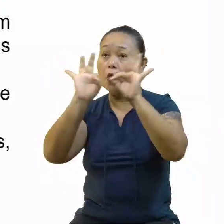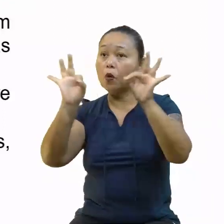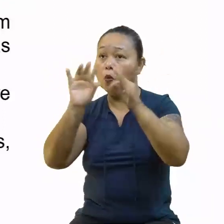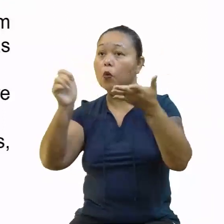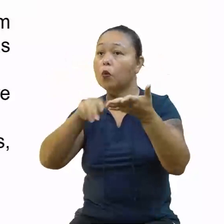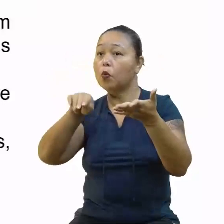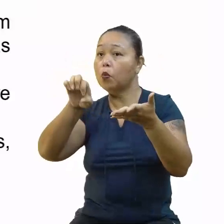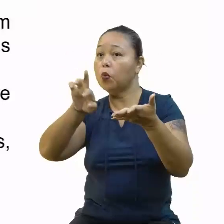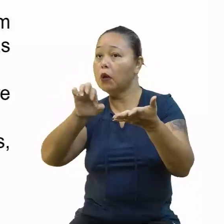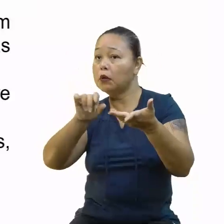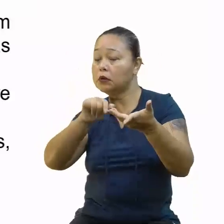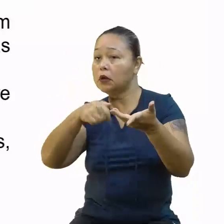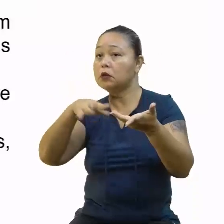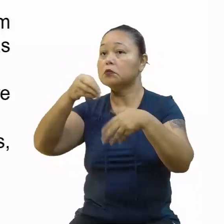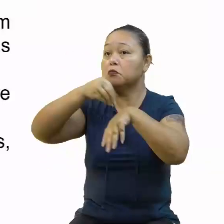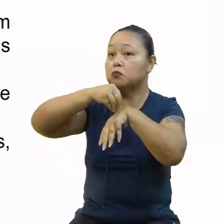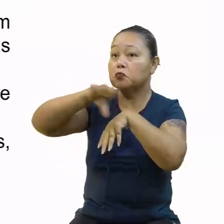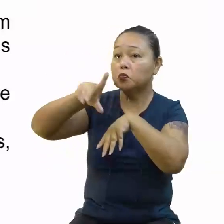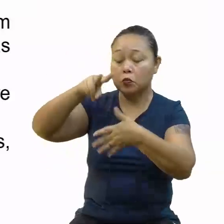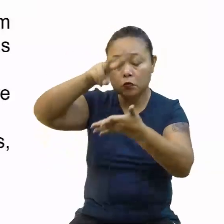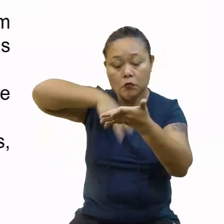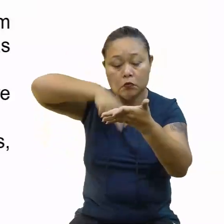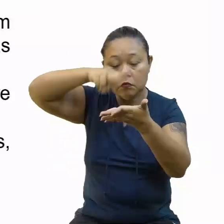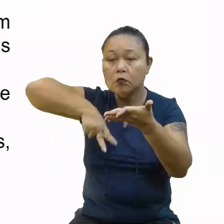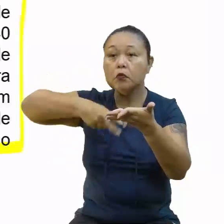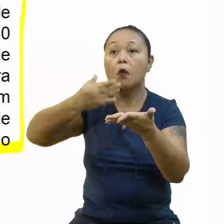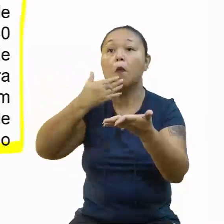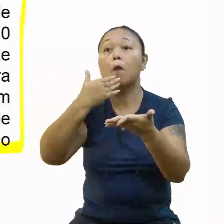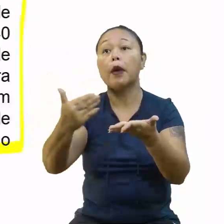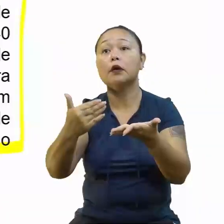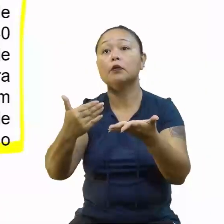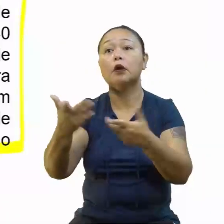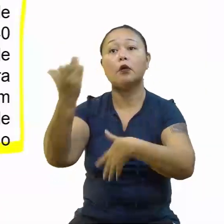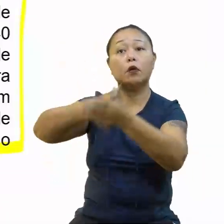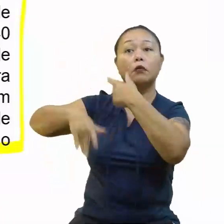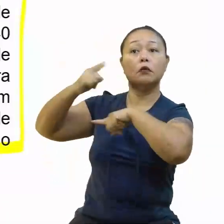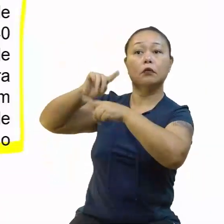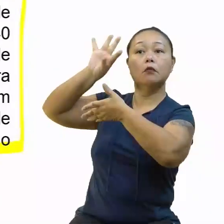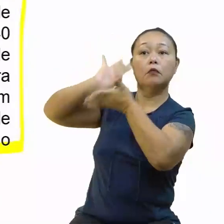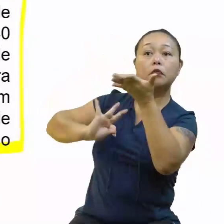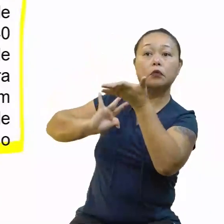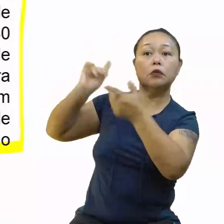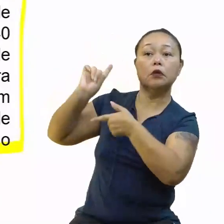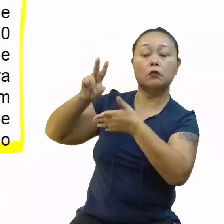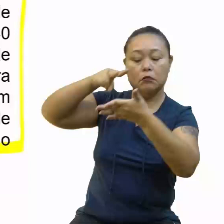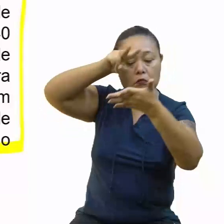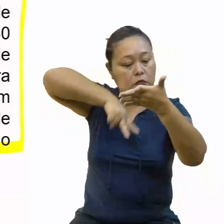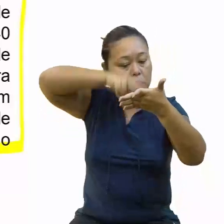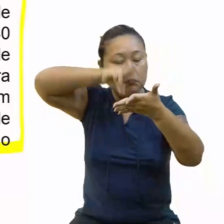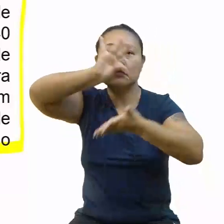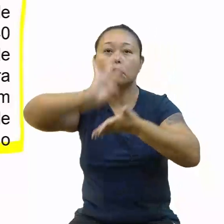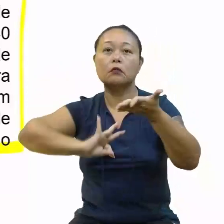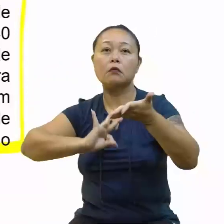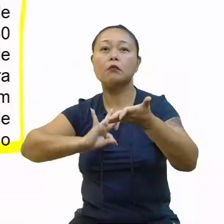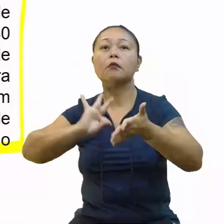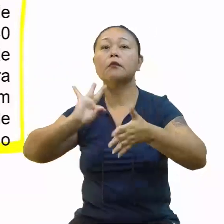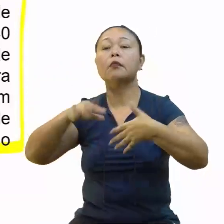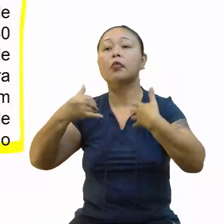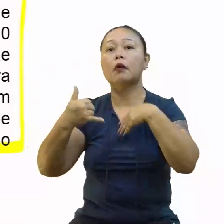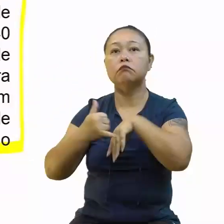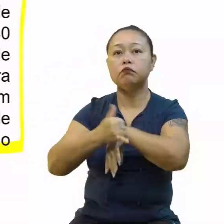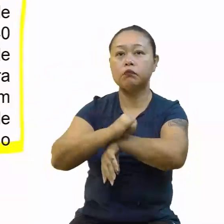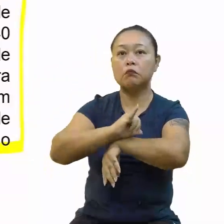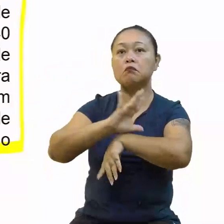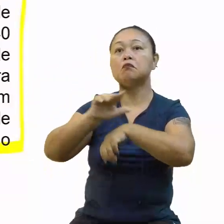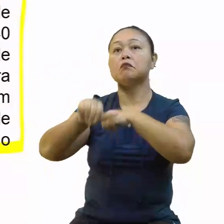para vocês. Lê primeiro o comando. Agora vamos para o texto. Vamos ler o texto aqui comigo. A